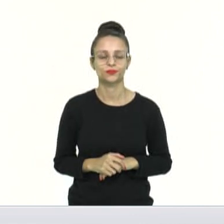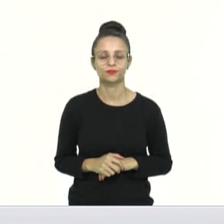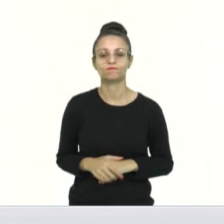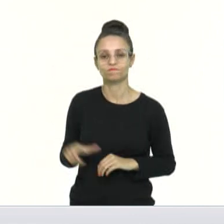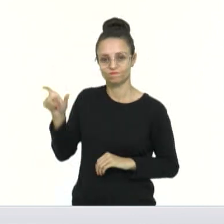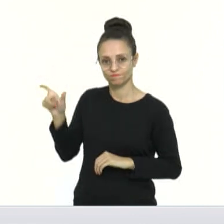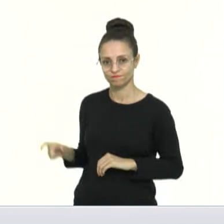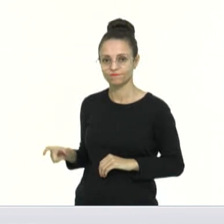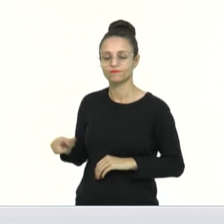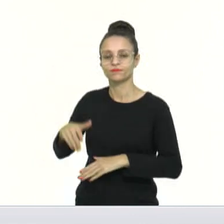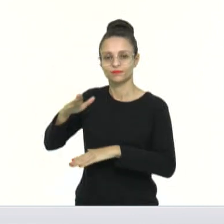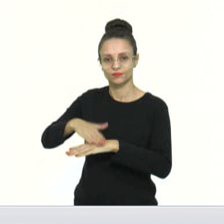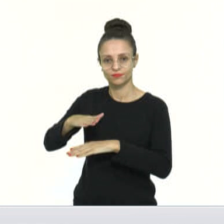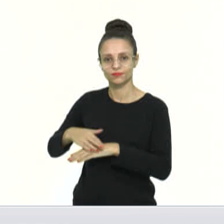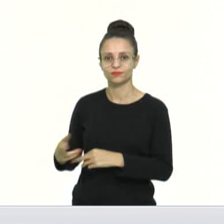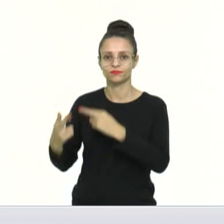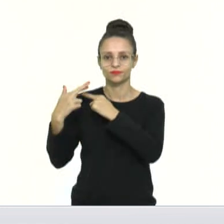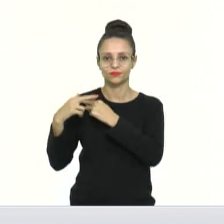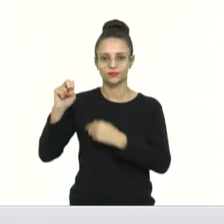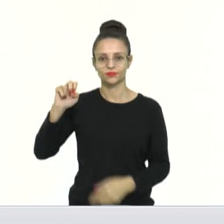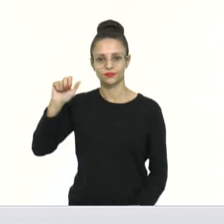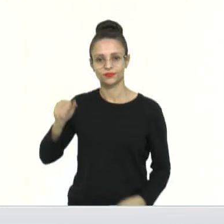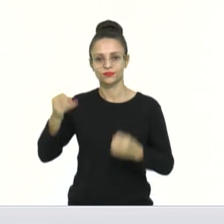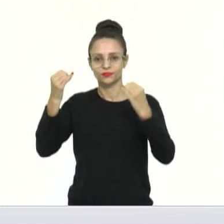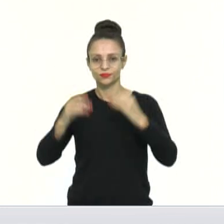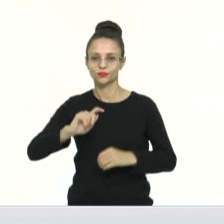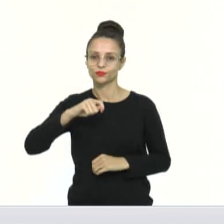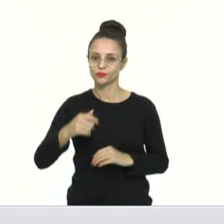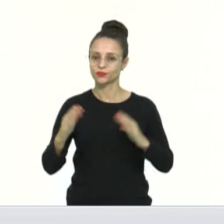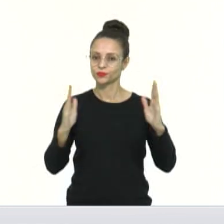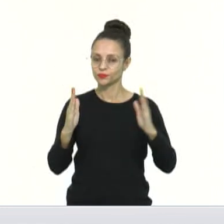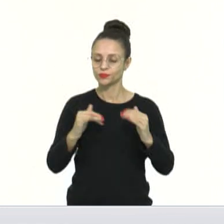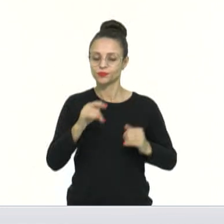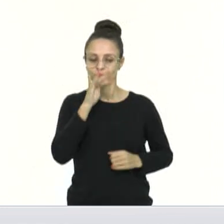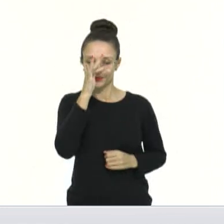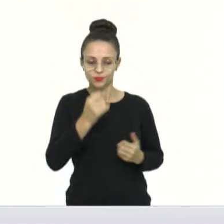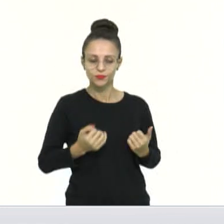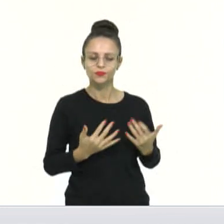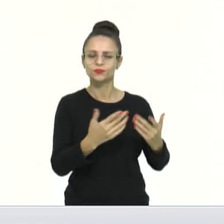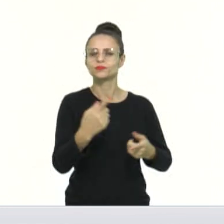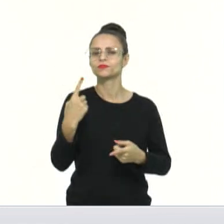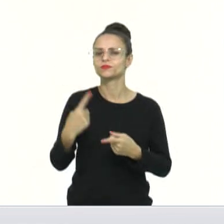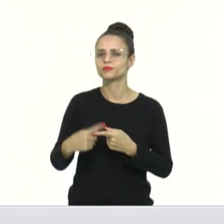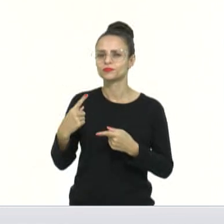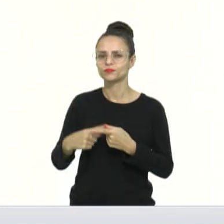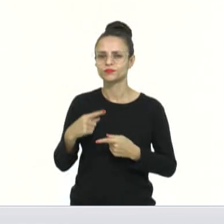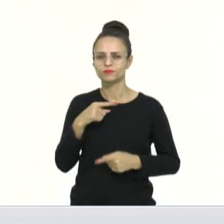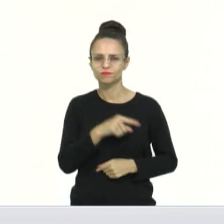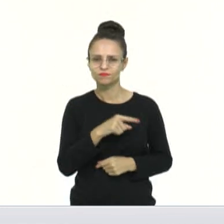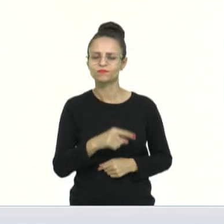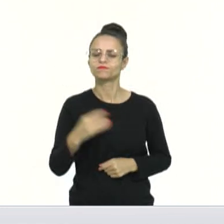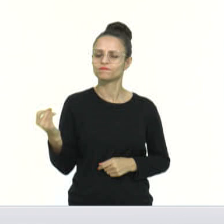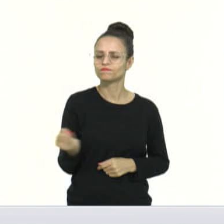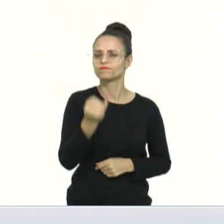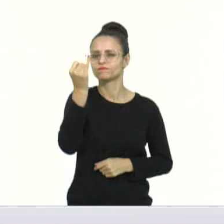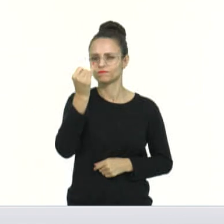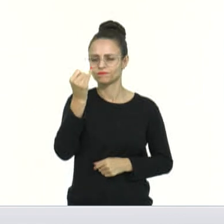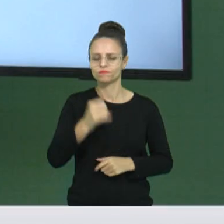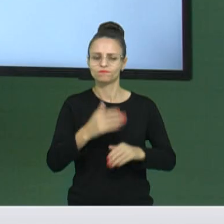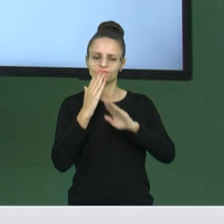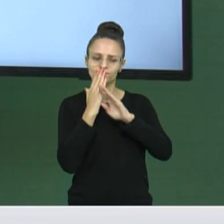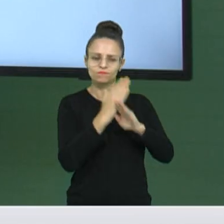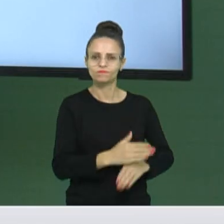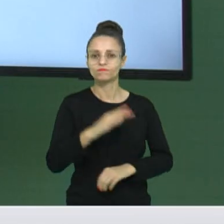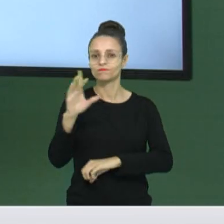A responsável da CESA faz essa afirmação sobre o período da primavera. Por que essa estação do ano é importante para o combate